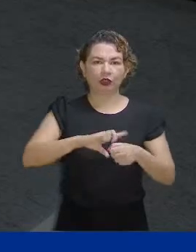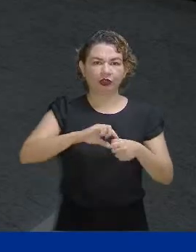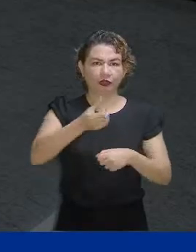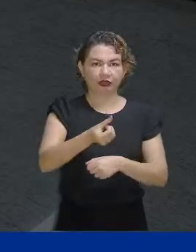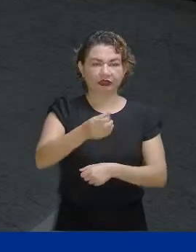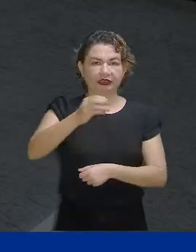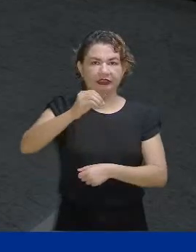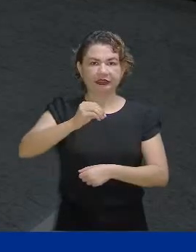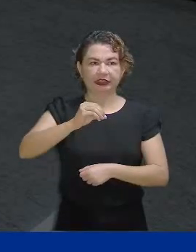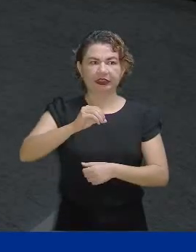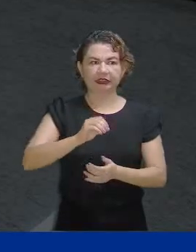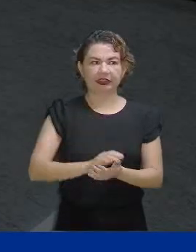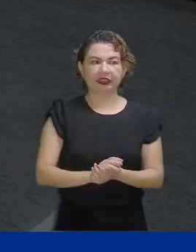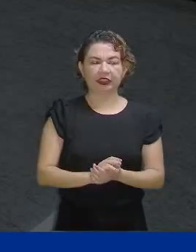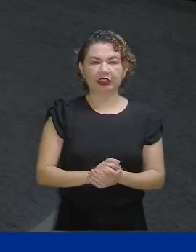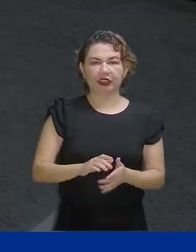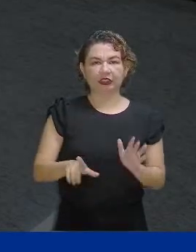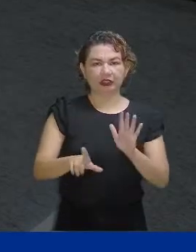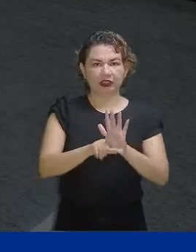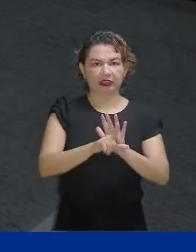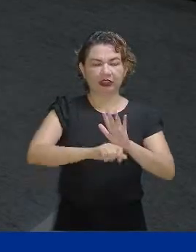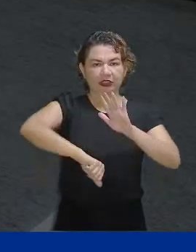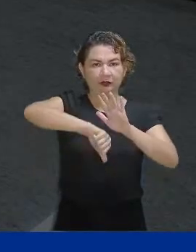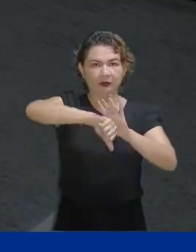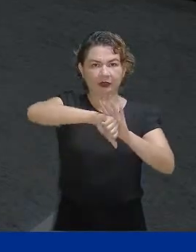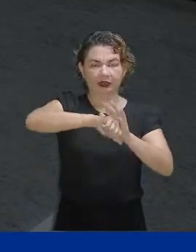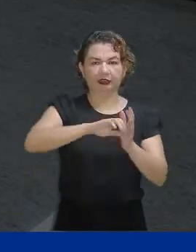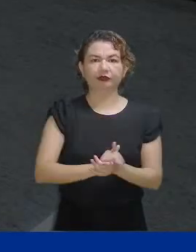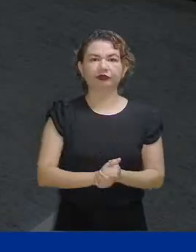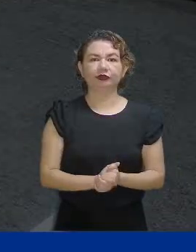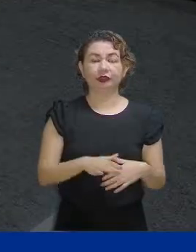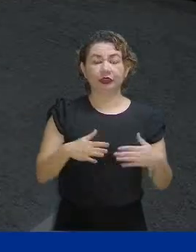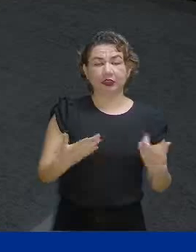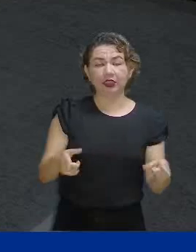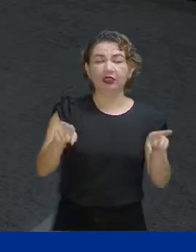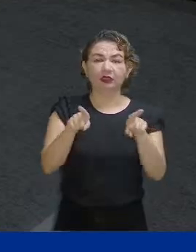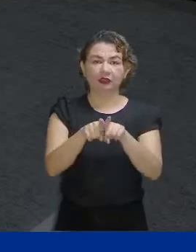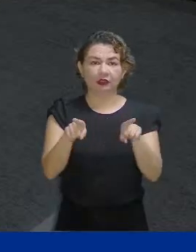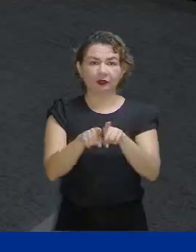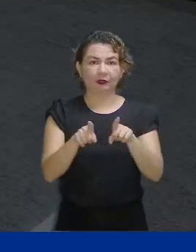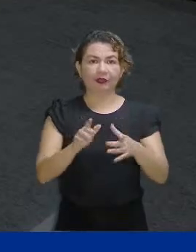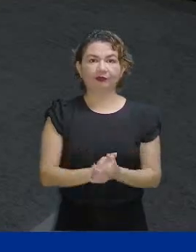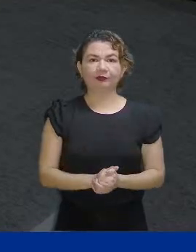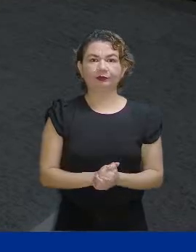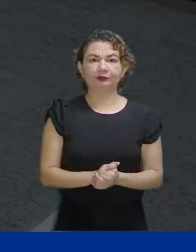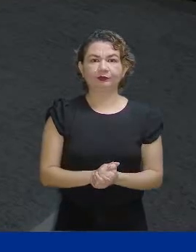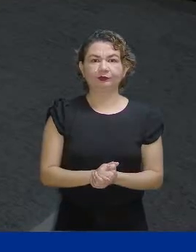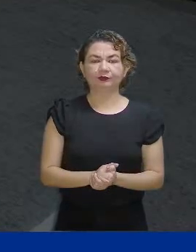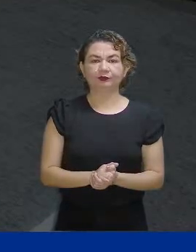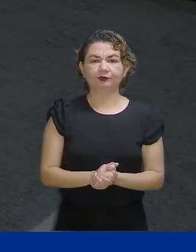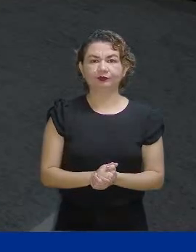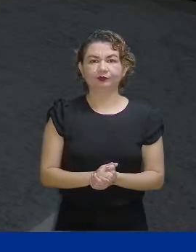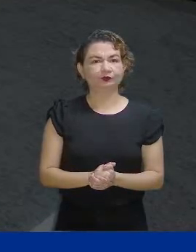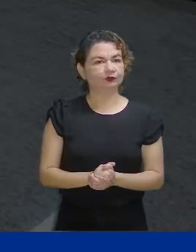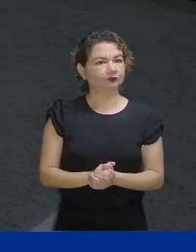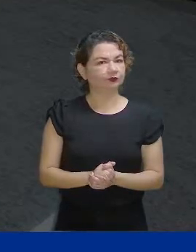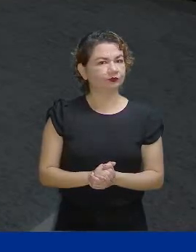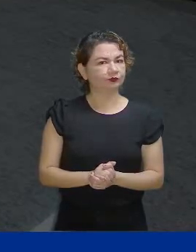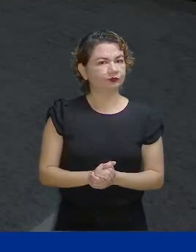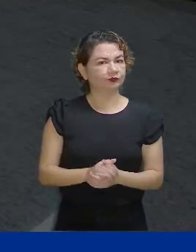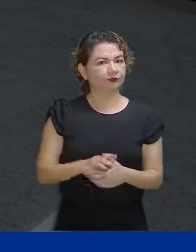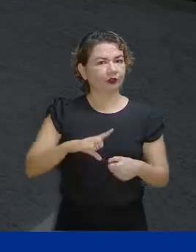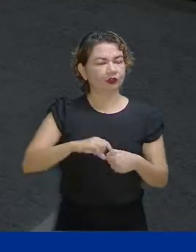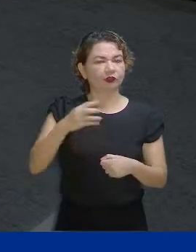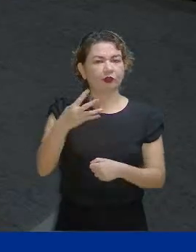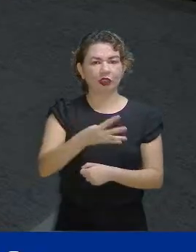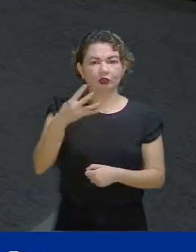60 do Código Penal, fecha aspas. No mesmo ato, houve, abro aspas, aplicação da pena pelo artigo 44